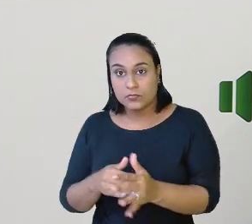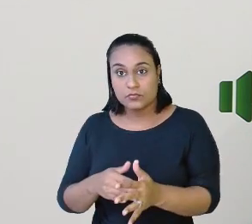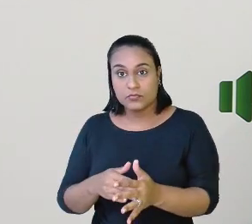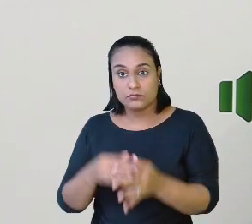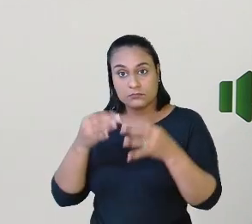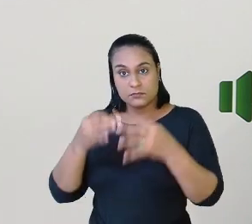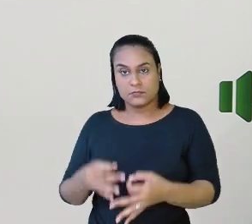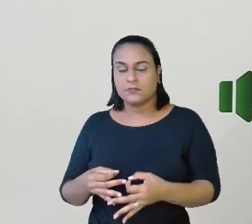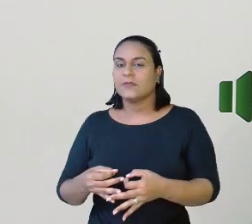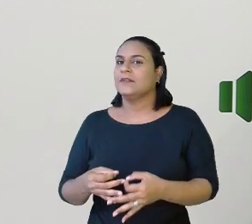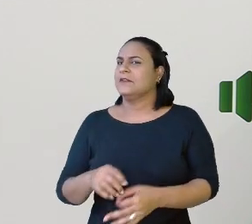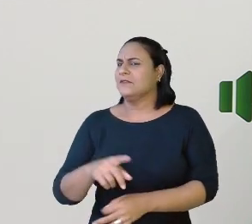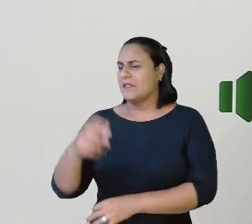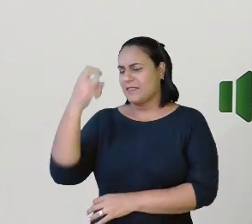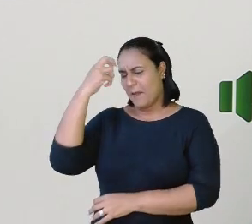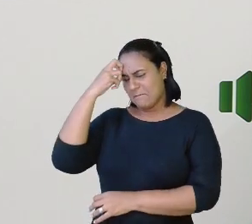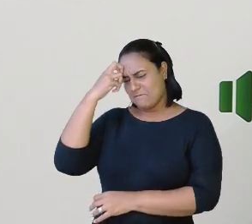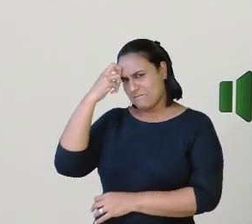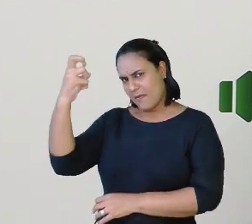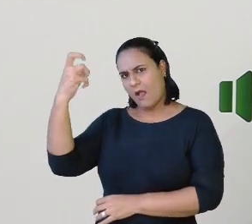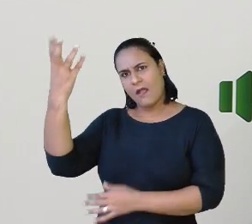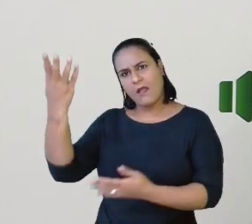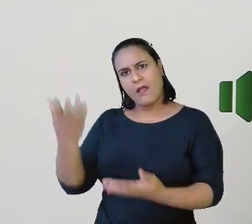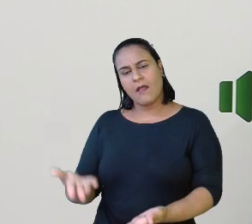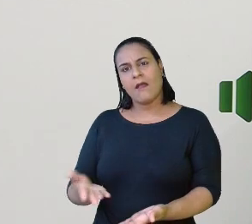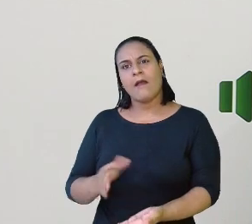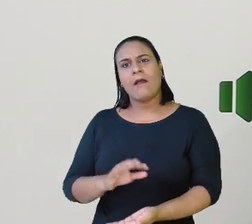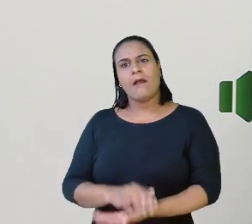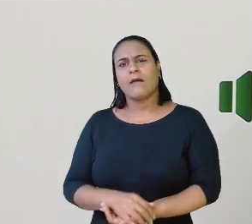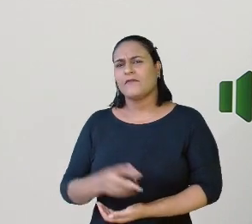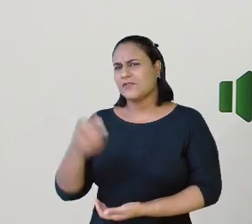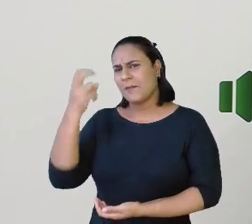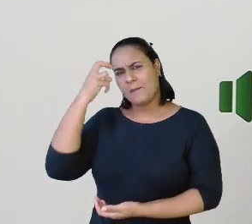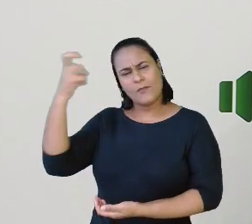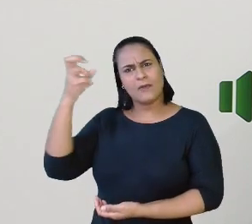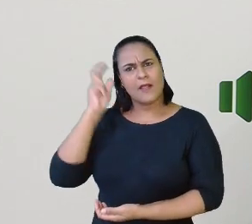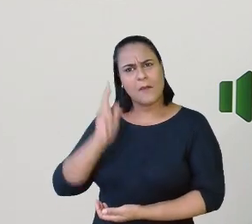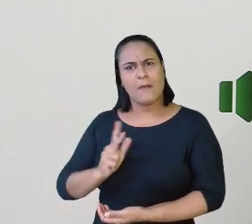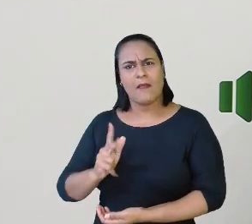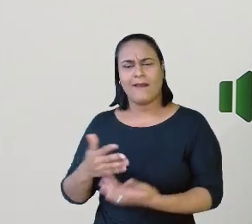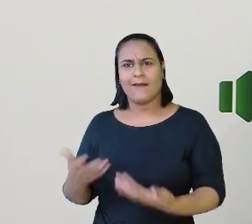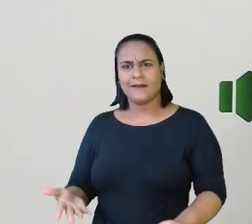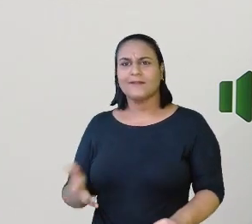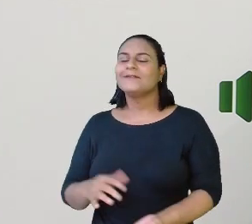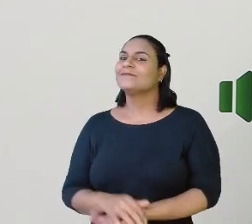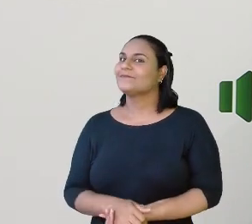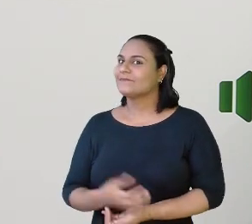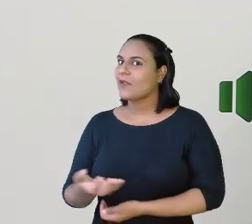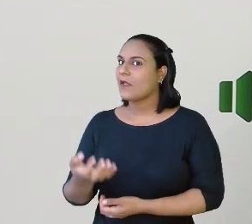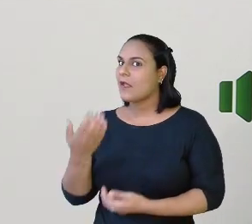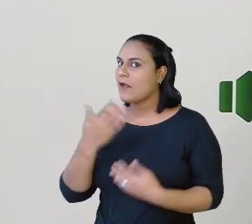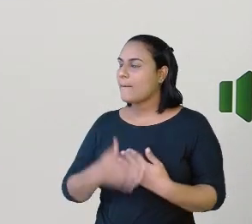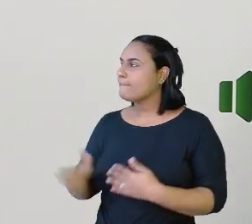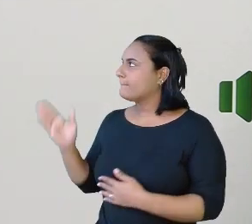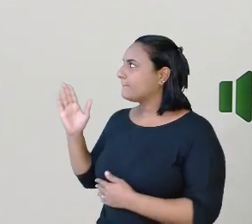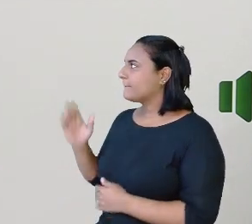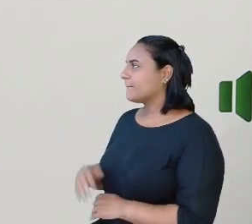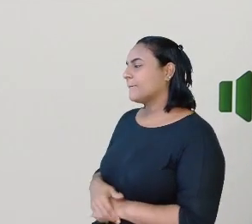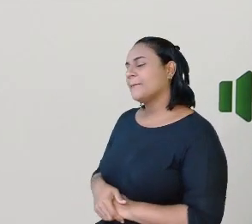Meu, inteligente demais. Vocês são desenrolados, desenroladas. Quero ver essa próxima agora aqui,